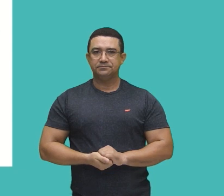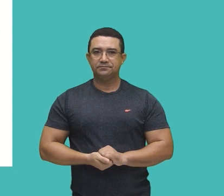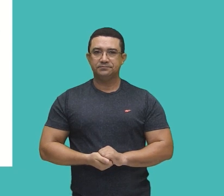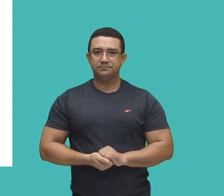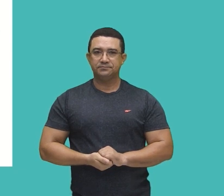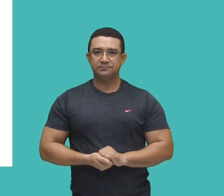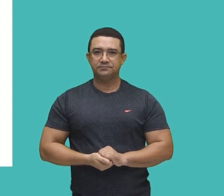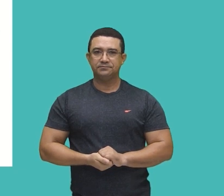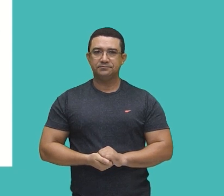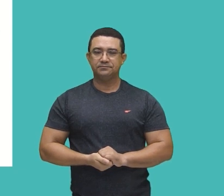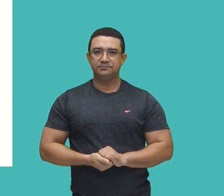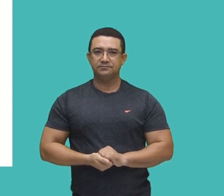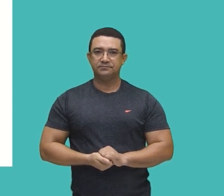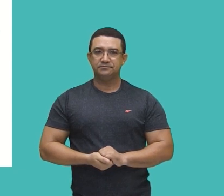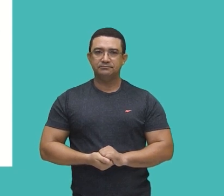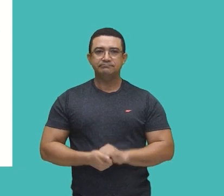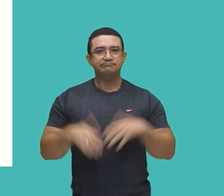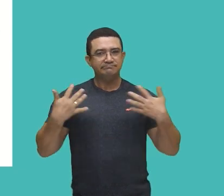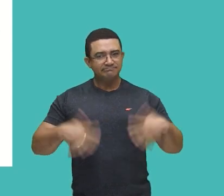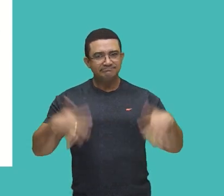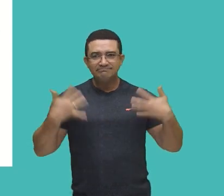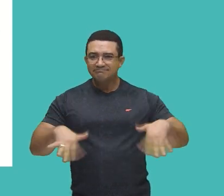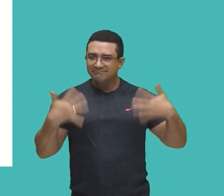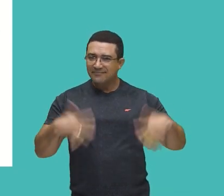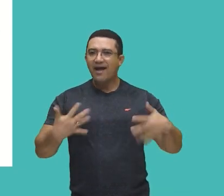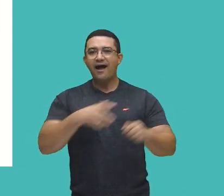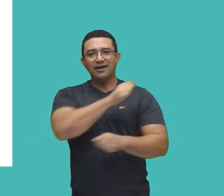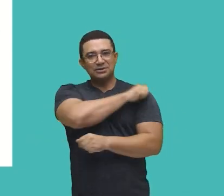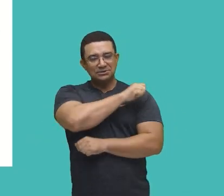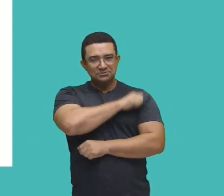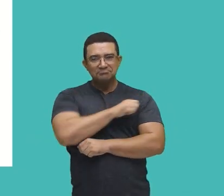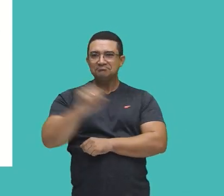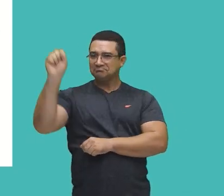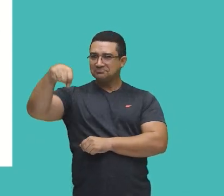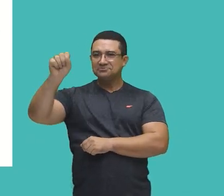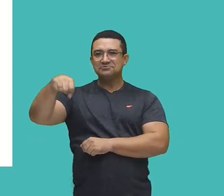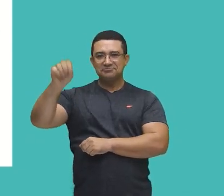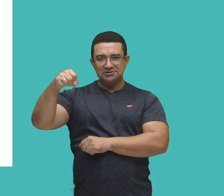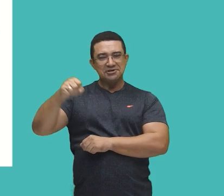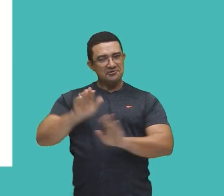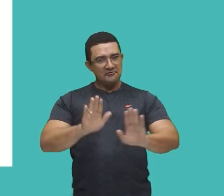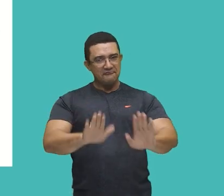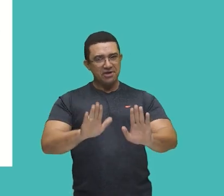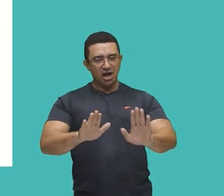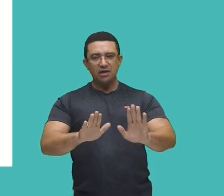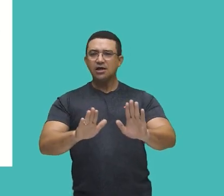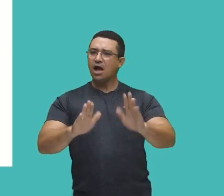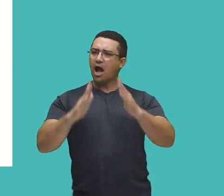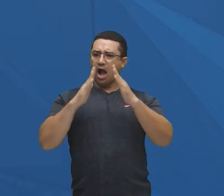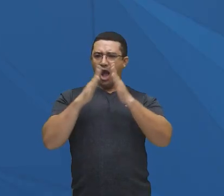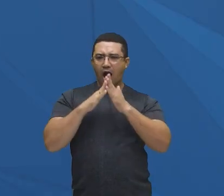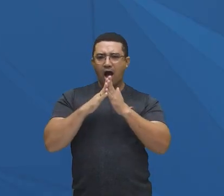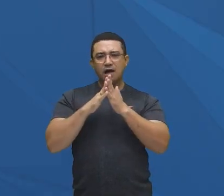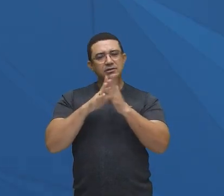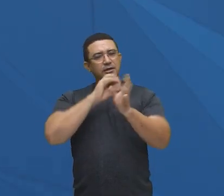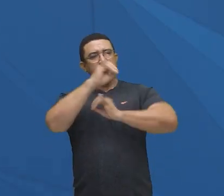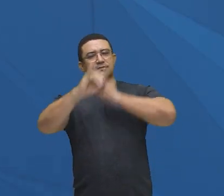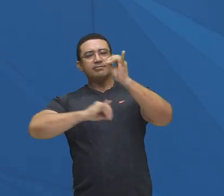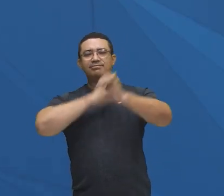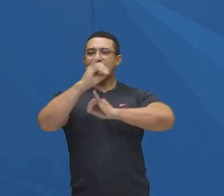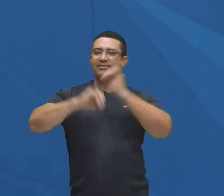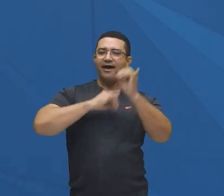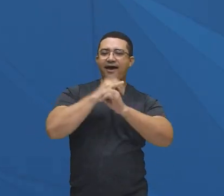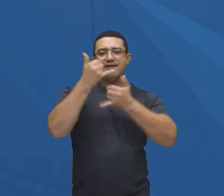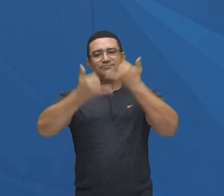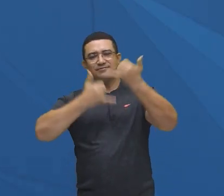Olha só que legal, gente, a maioria diz que sim, então você, ó, também, assim como eu, já deixou de sair de casa